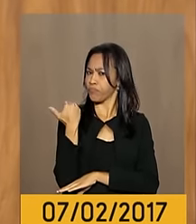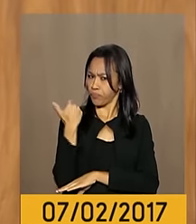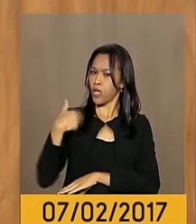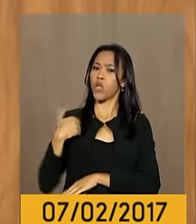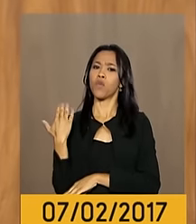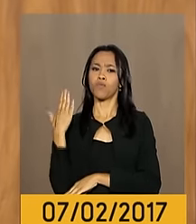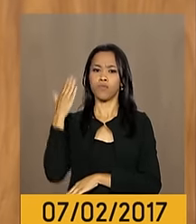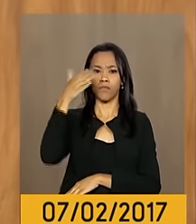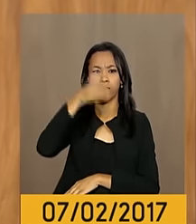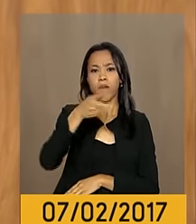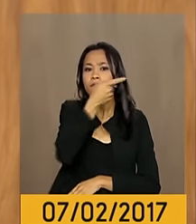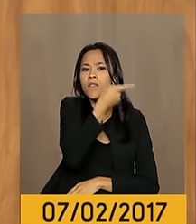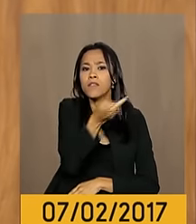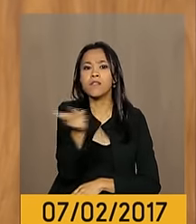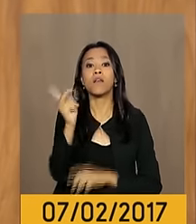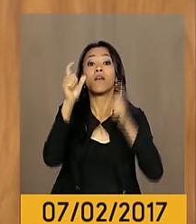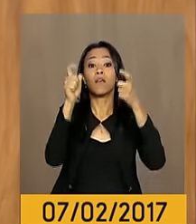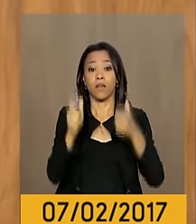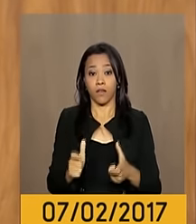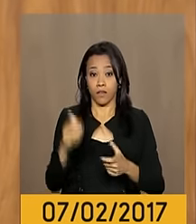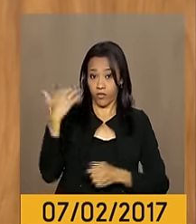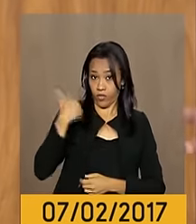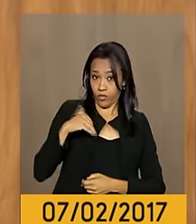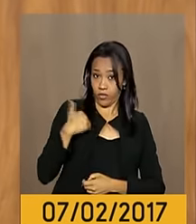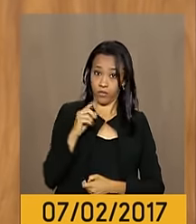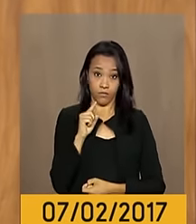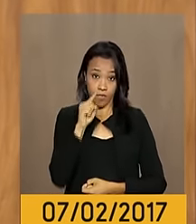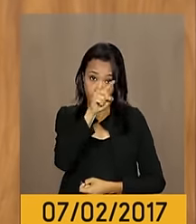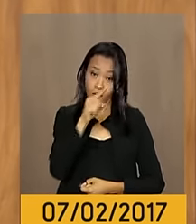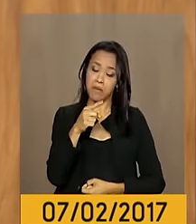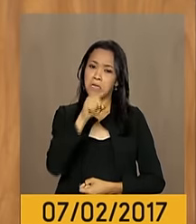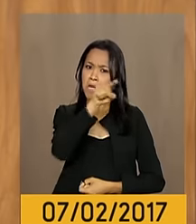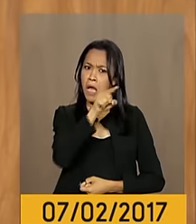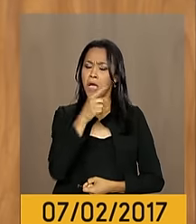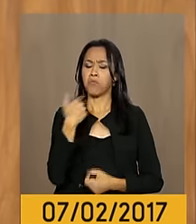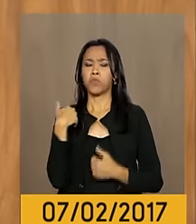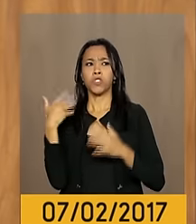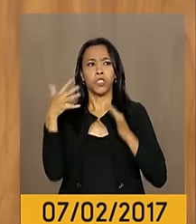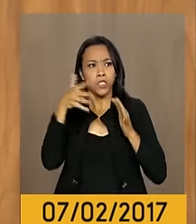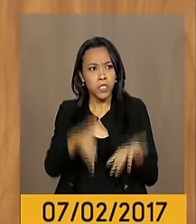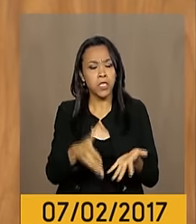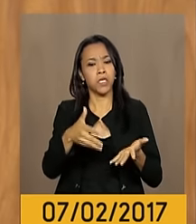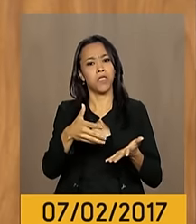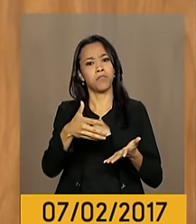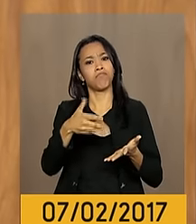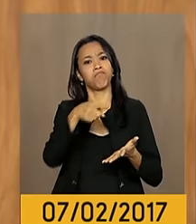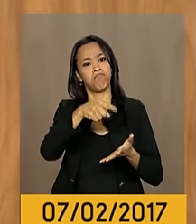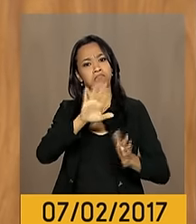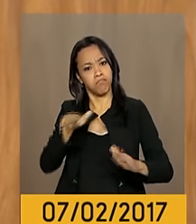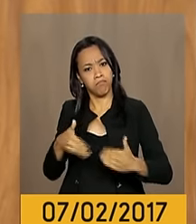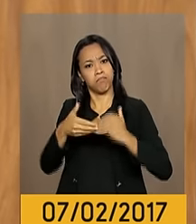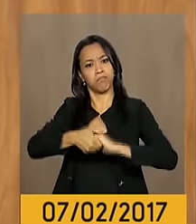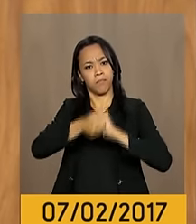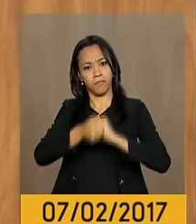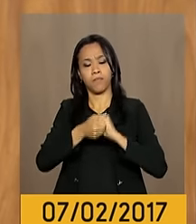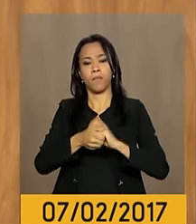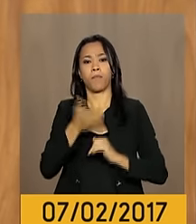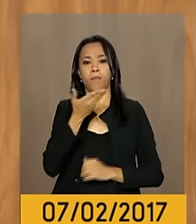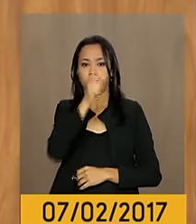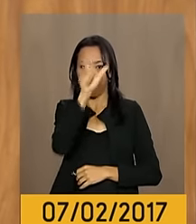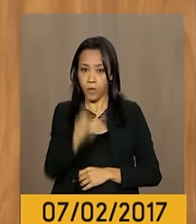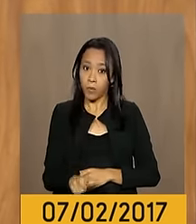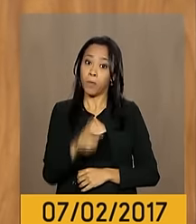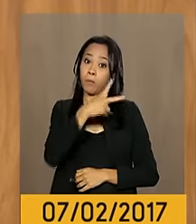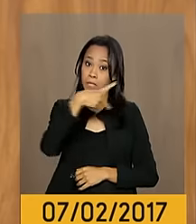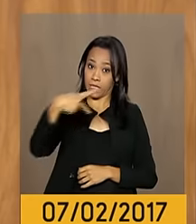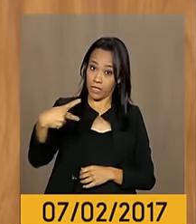Argentina Onde fui delicadamente recebido pelo presidente macre e por toda por